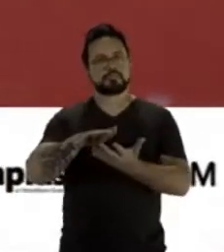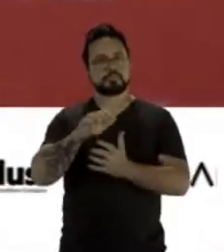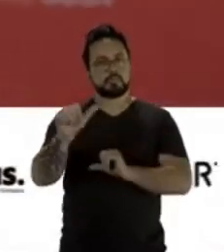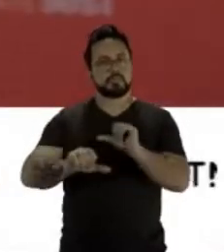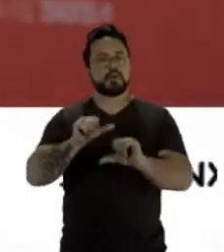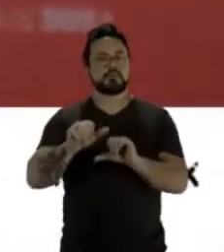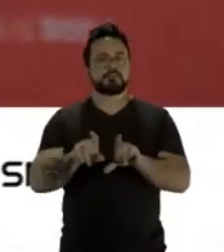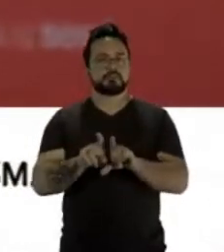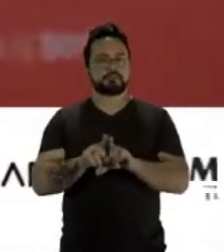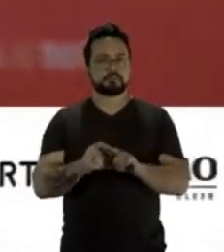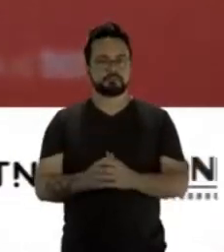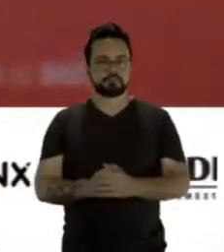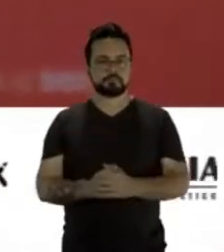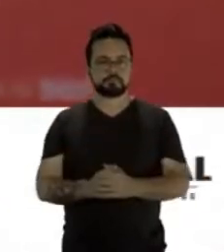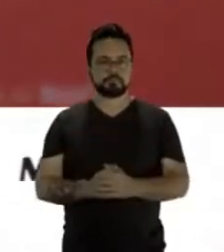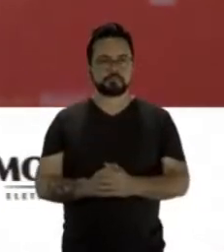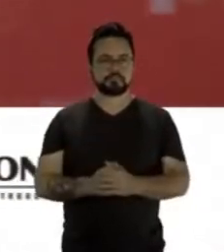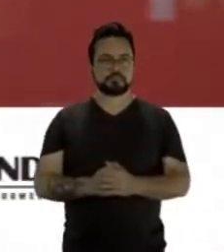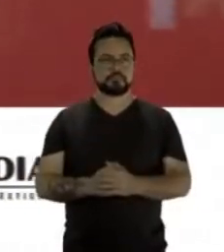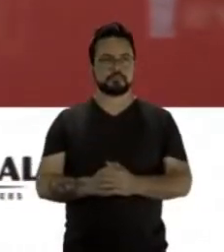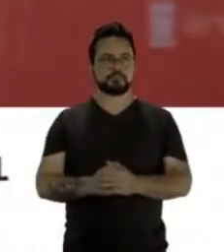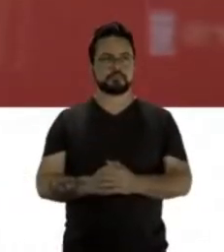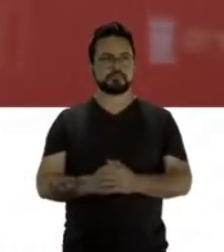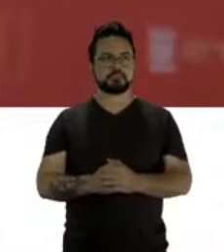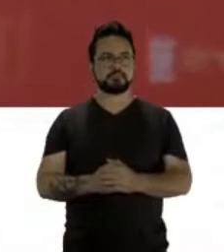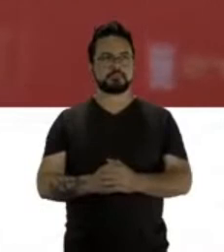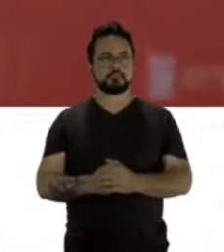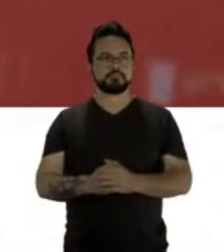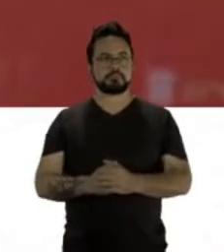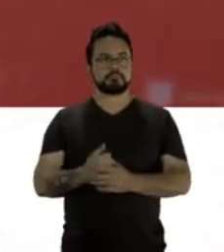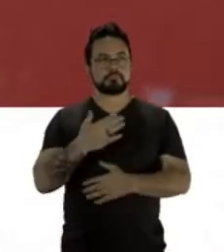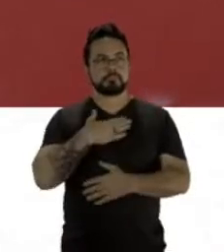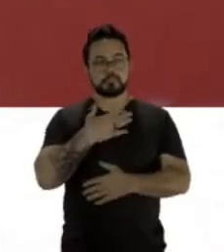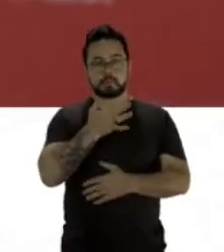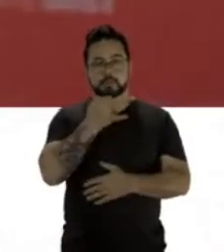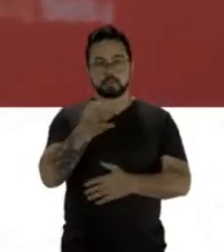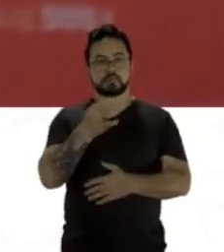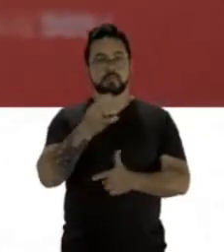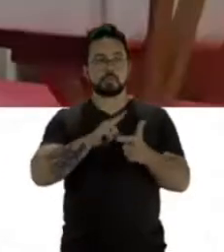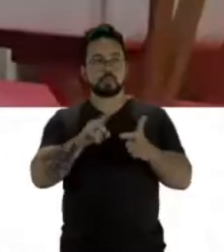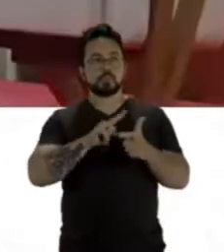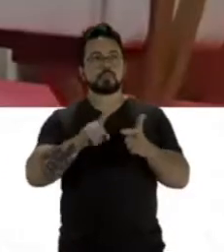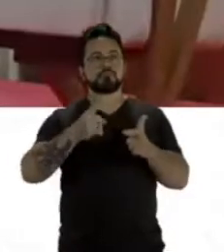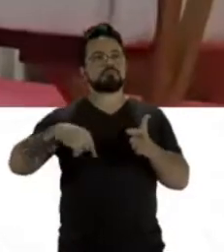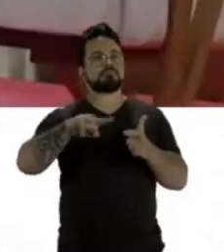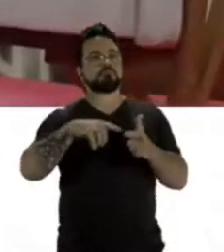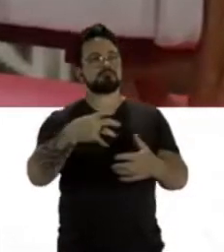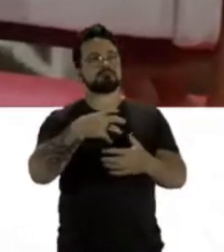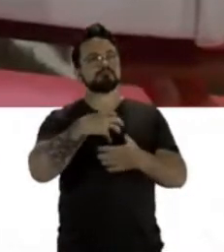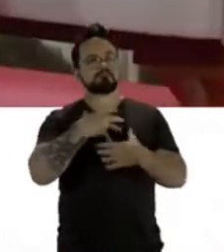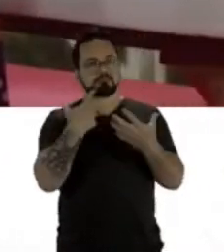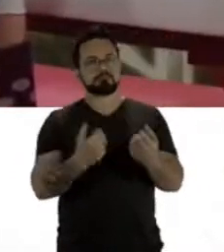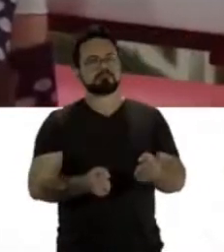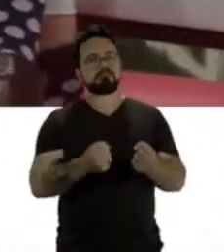mudanças. Então, assim, acho que o grande problema da questão ultimamente tem sido mobilizar essas pessoas.